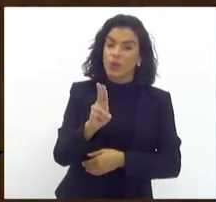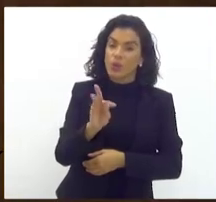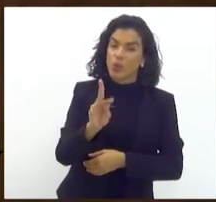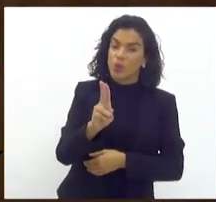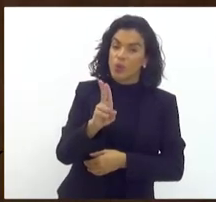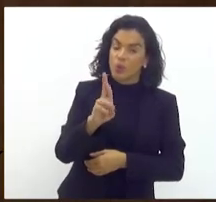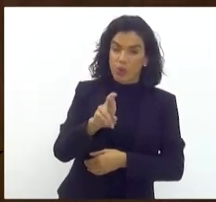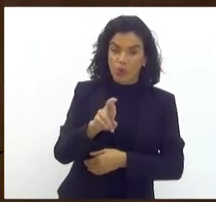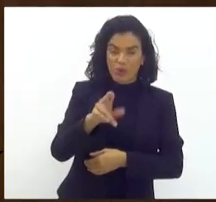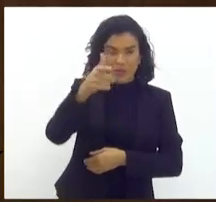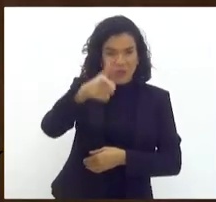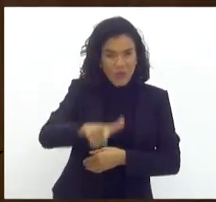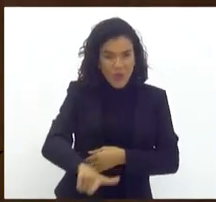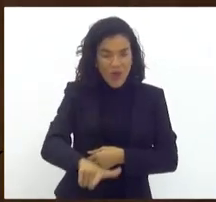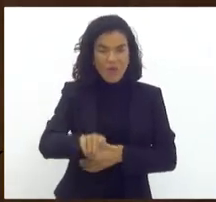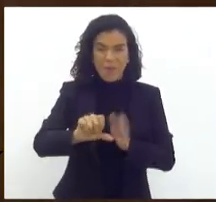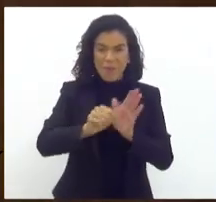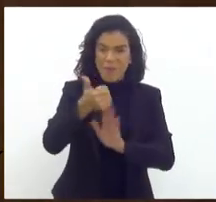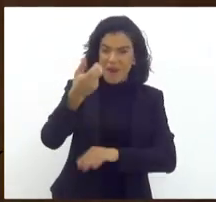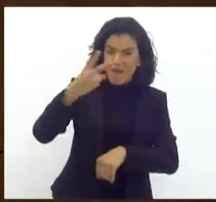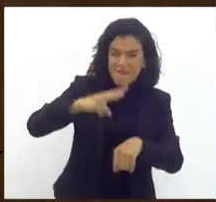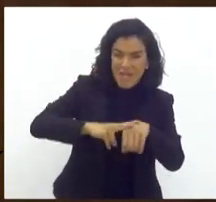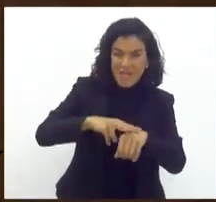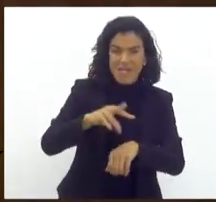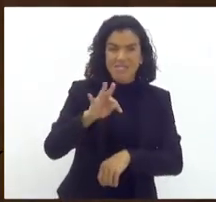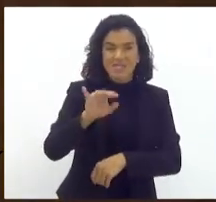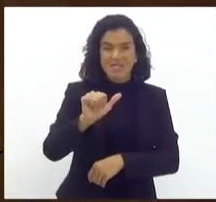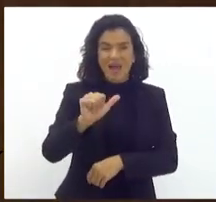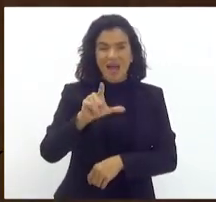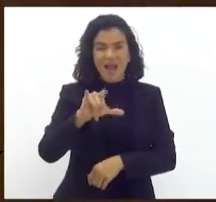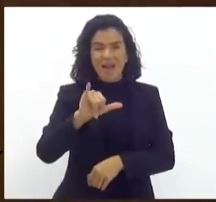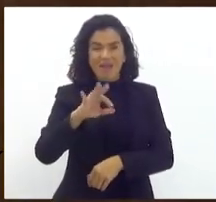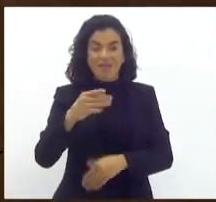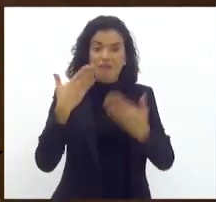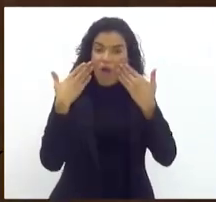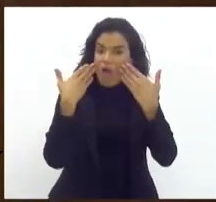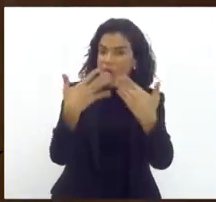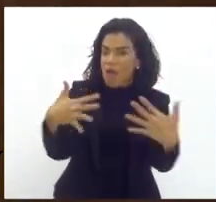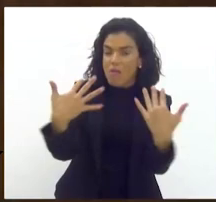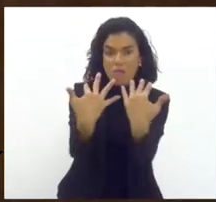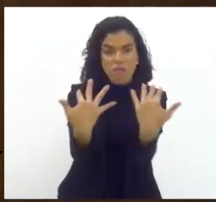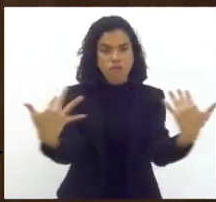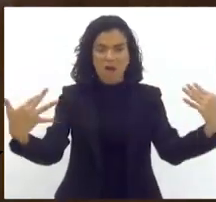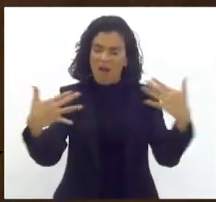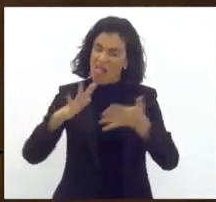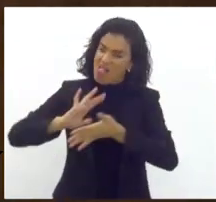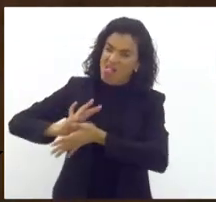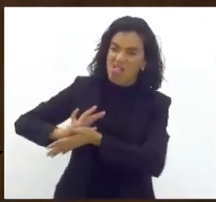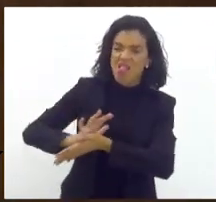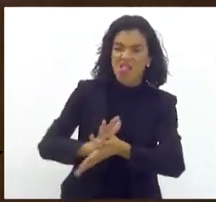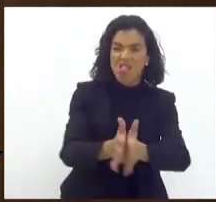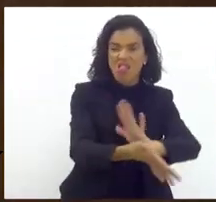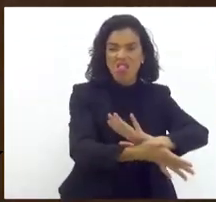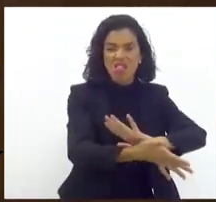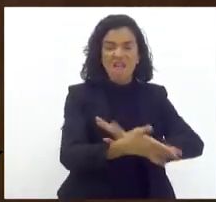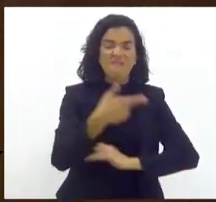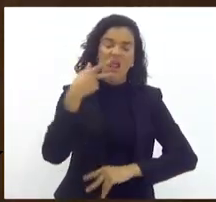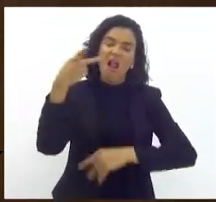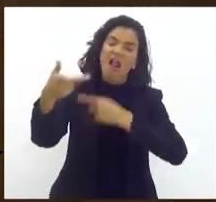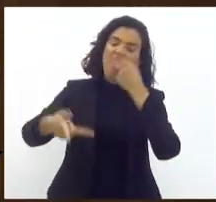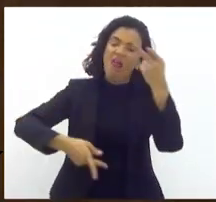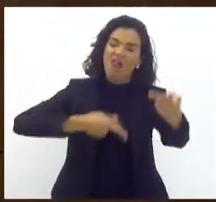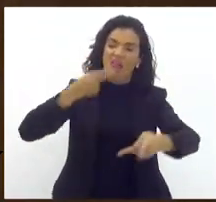mais uma vez a primeira vez foi com a Talita né foi em público né esculachou a menina falou um monte de besteira